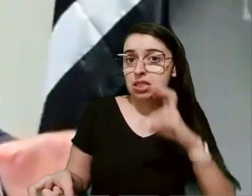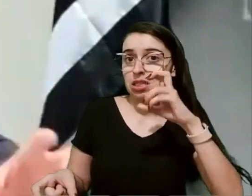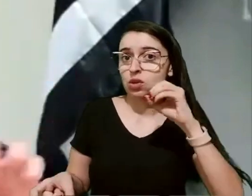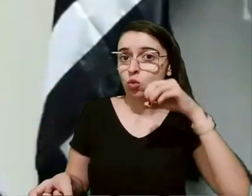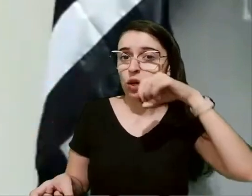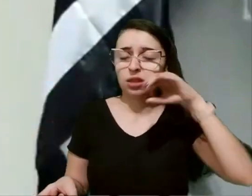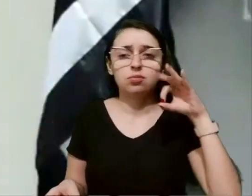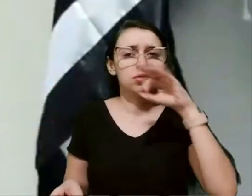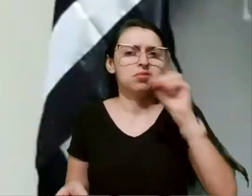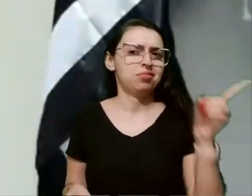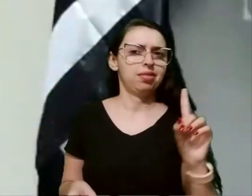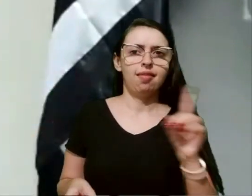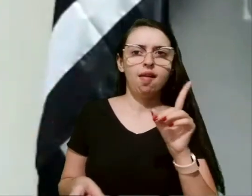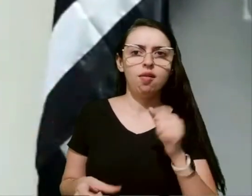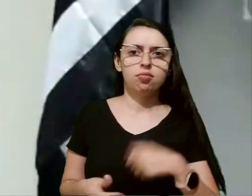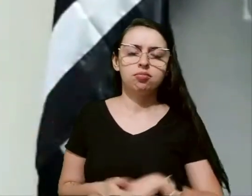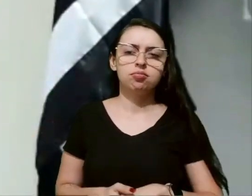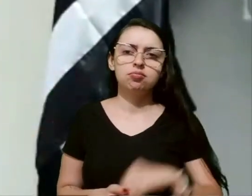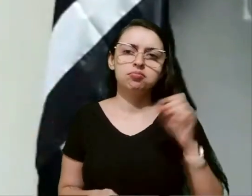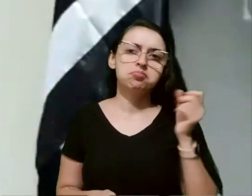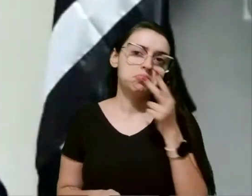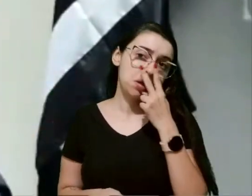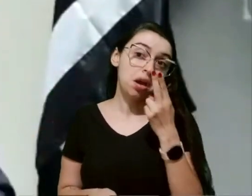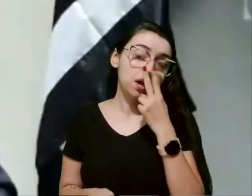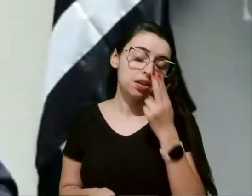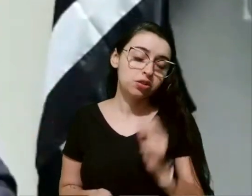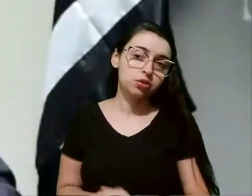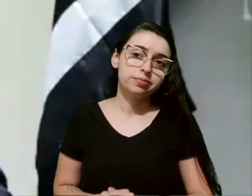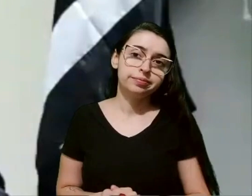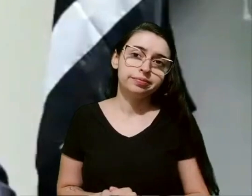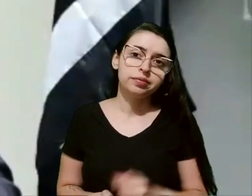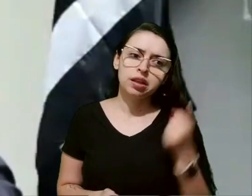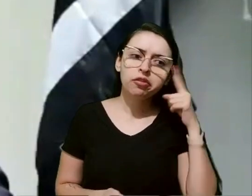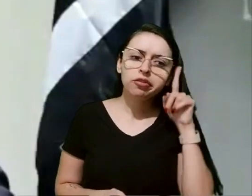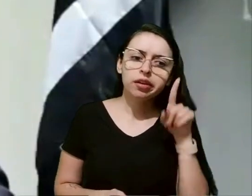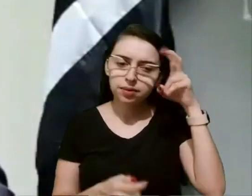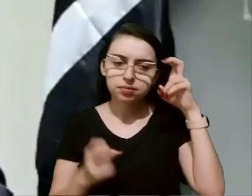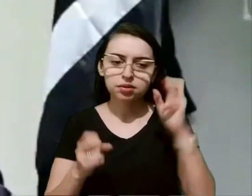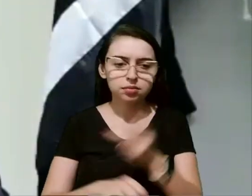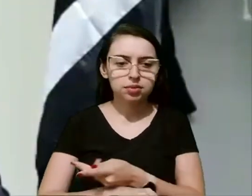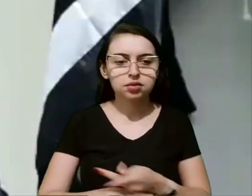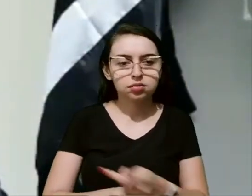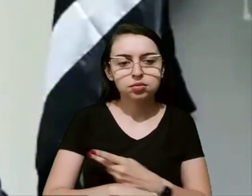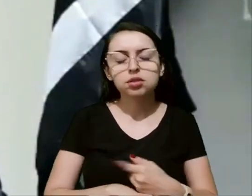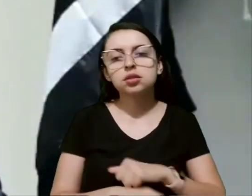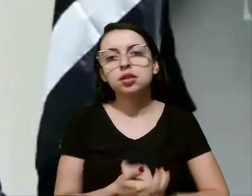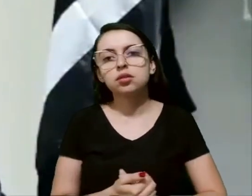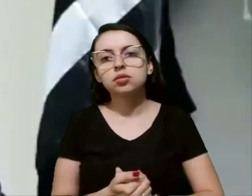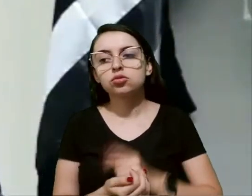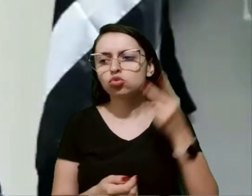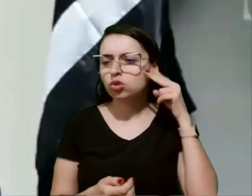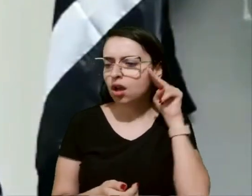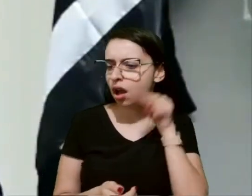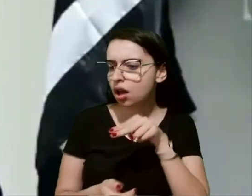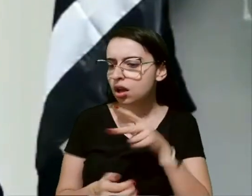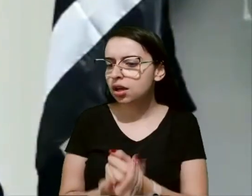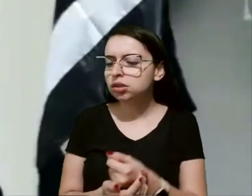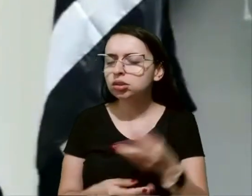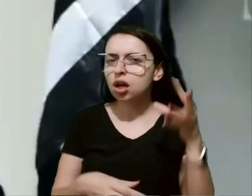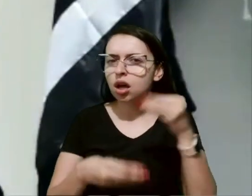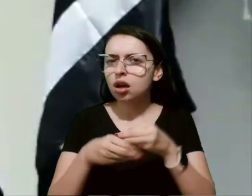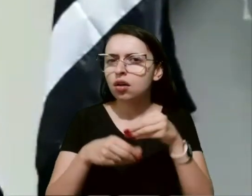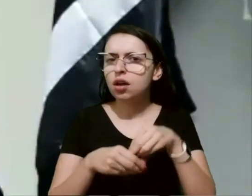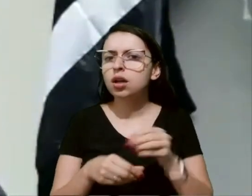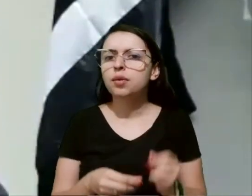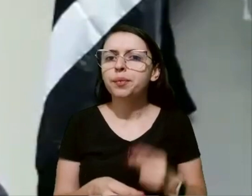cheio, metade privilegia o lado meio vazio. Eu percebi isso rapidamente. Quando eu comecei a fazer pesquisa empírica, eu tinha uma obsessão pela taxa